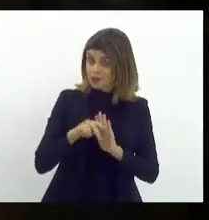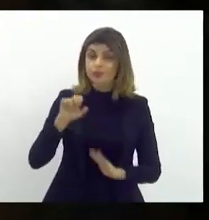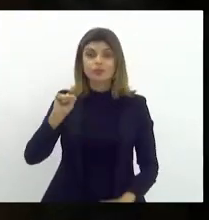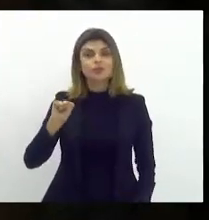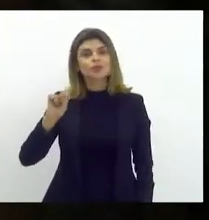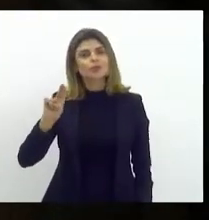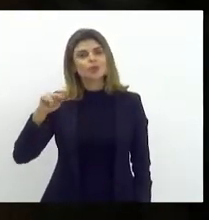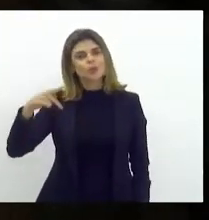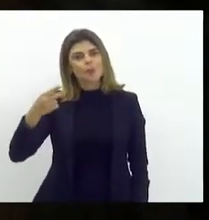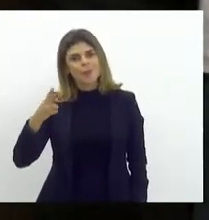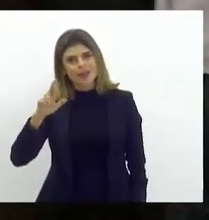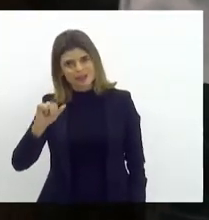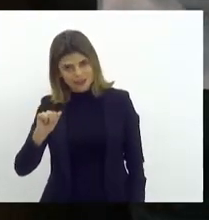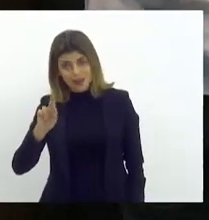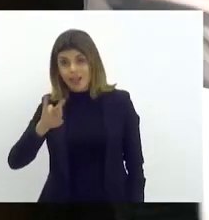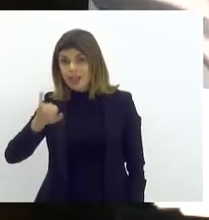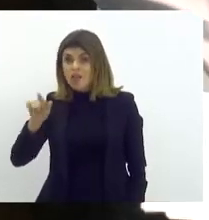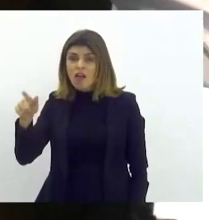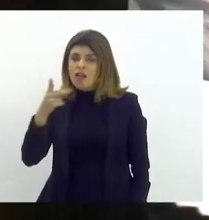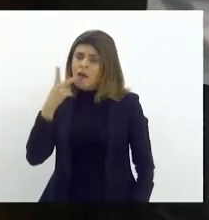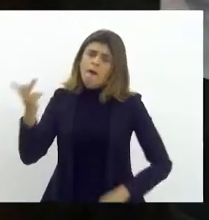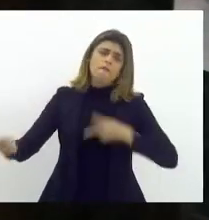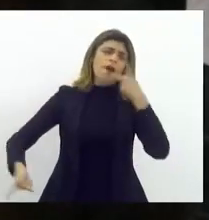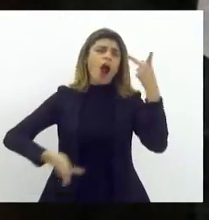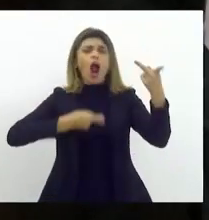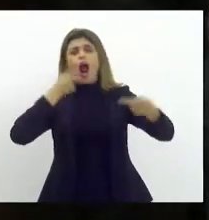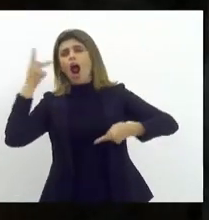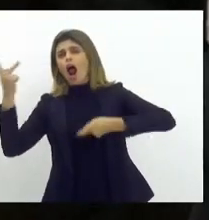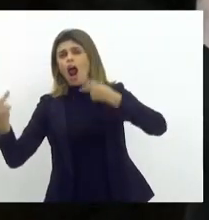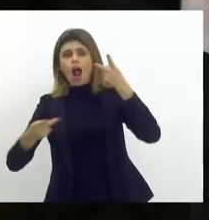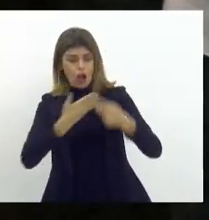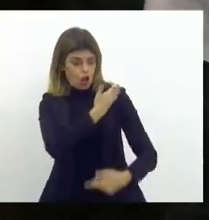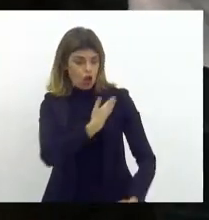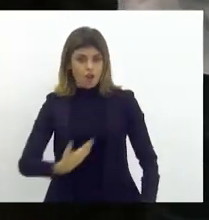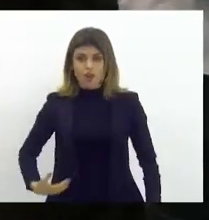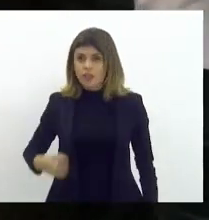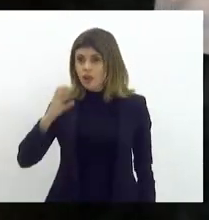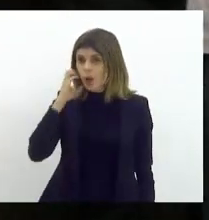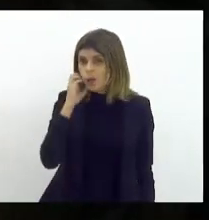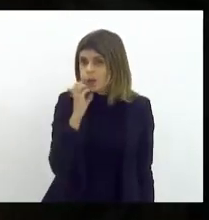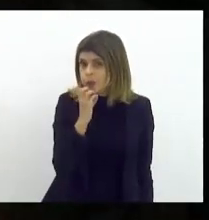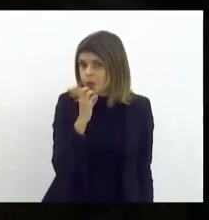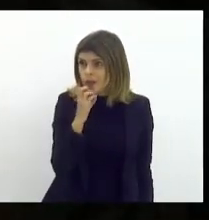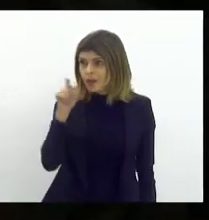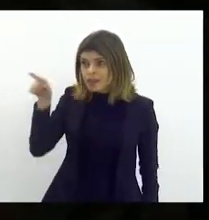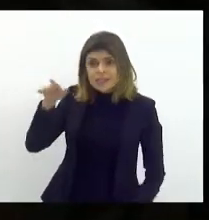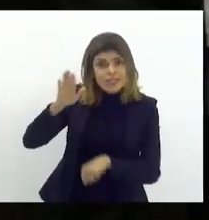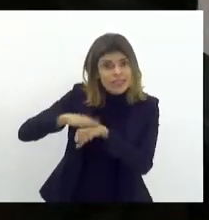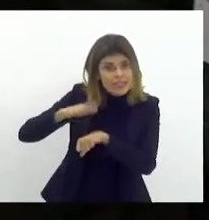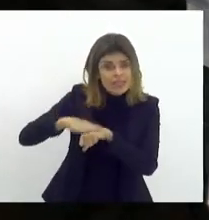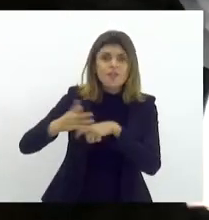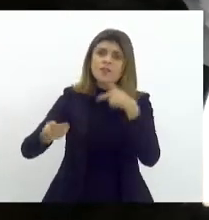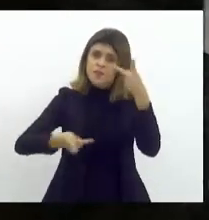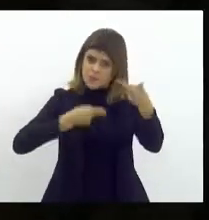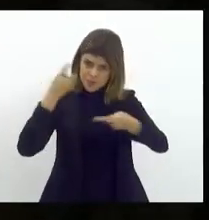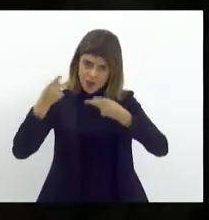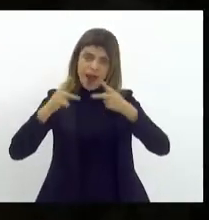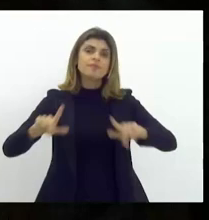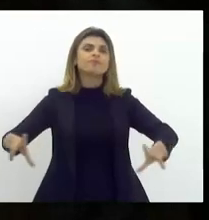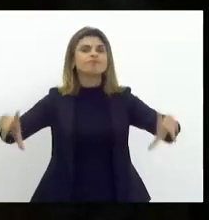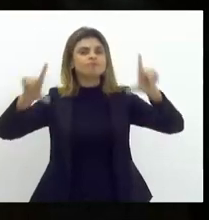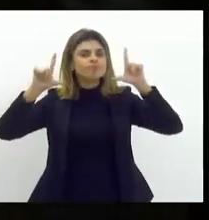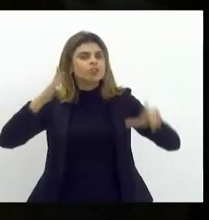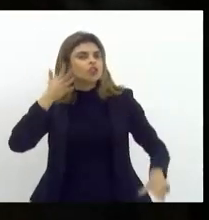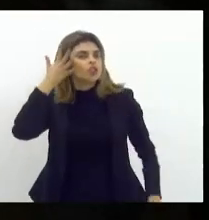destaque do programa de governo do governador Cláudio Castro no seu na sua declaração no